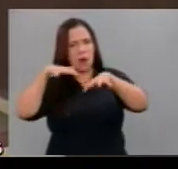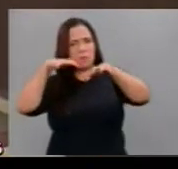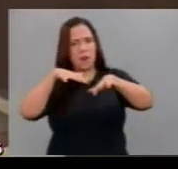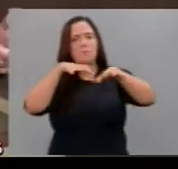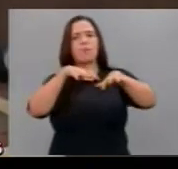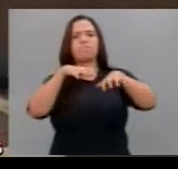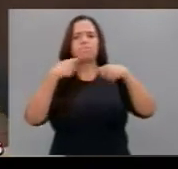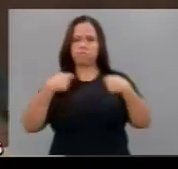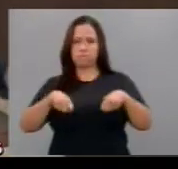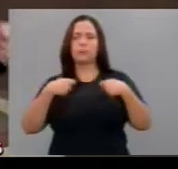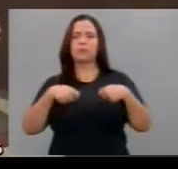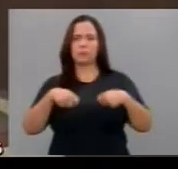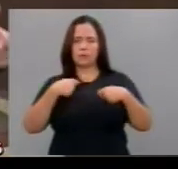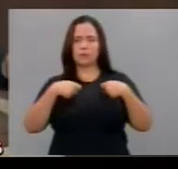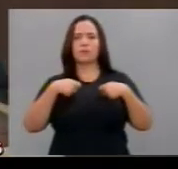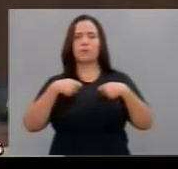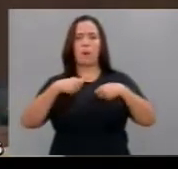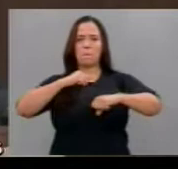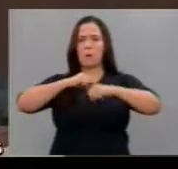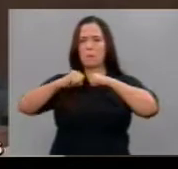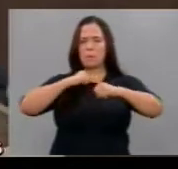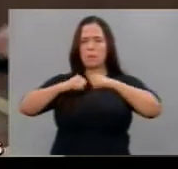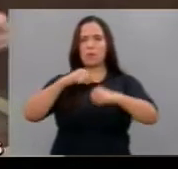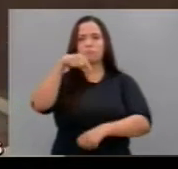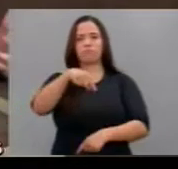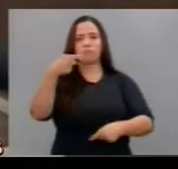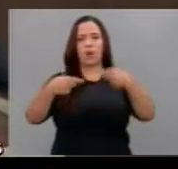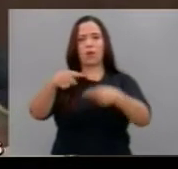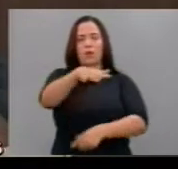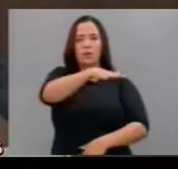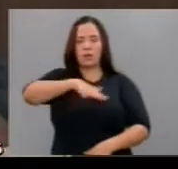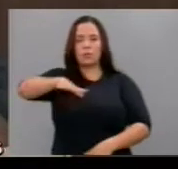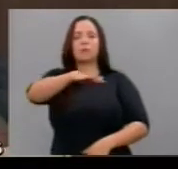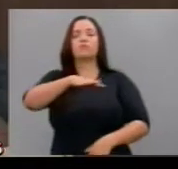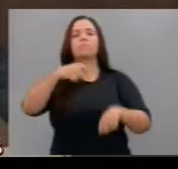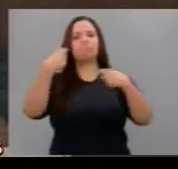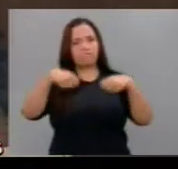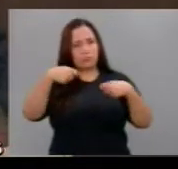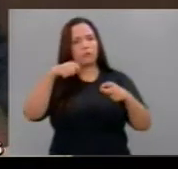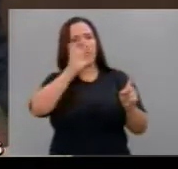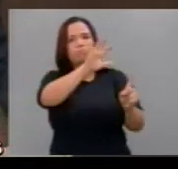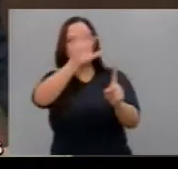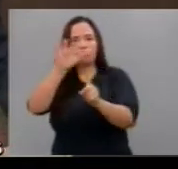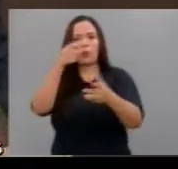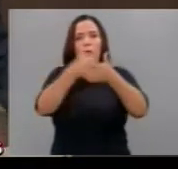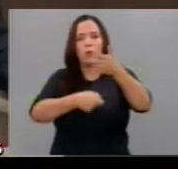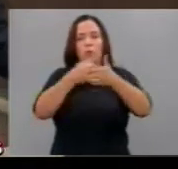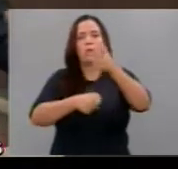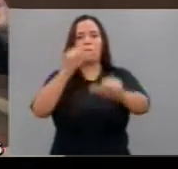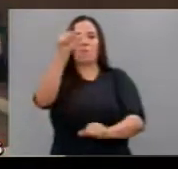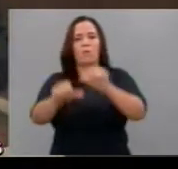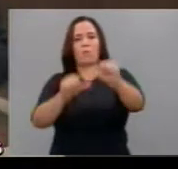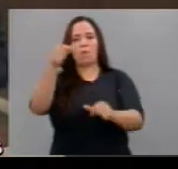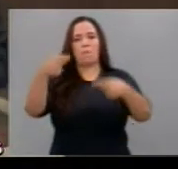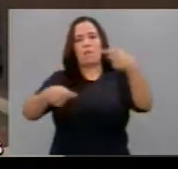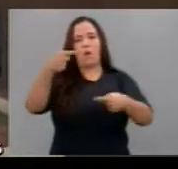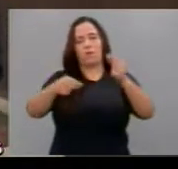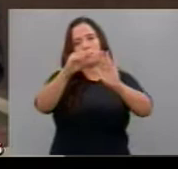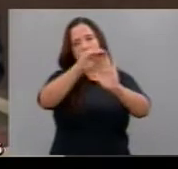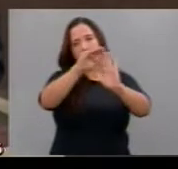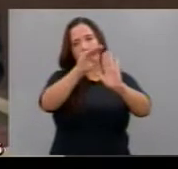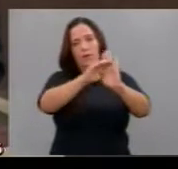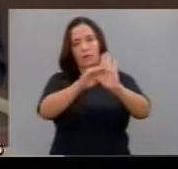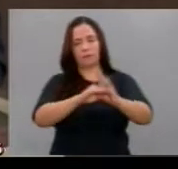que ocupe o debate político e pressione uma reforma política. As pessoas